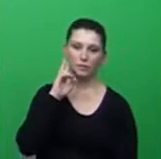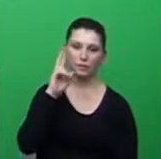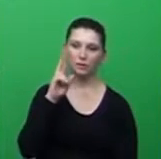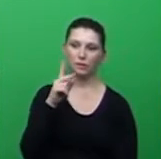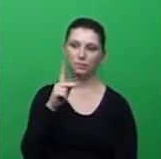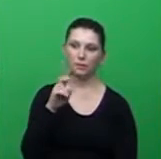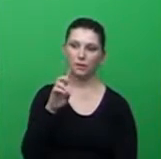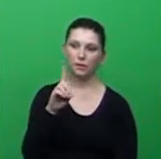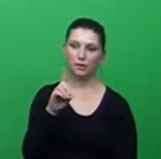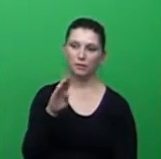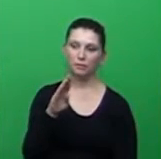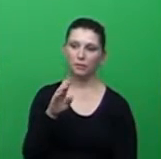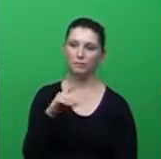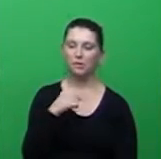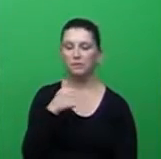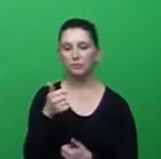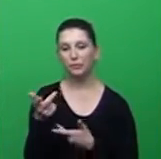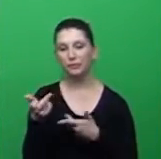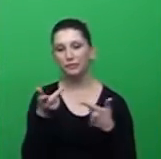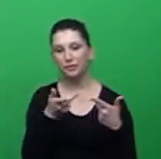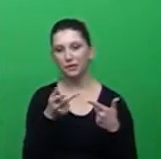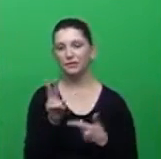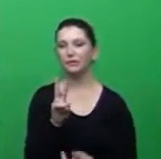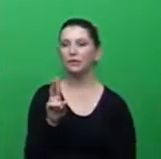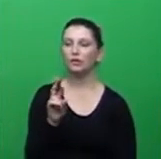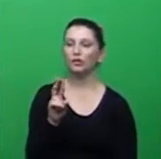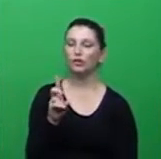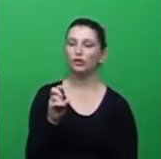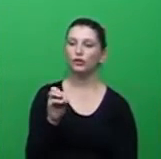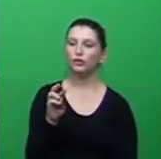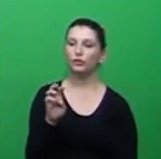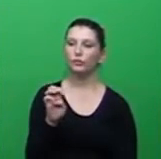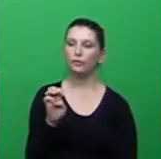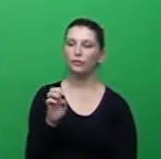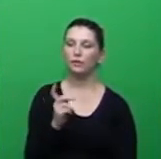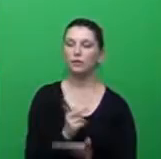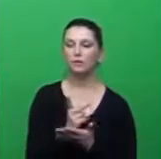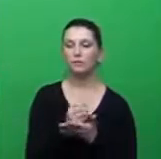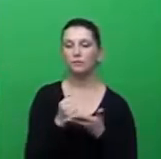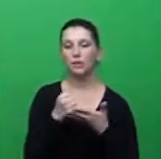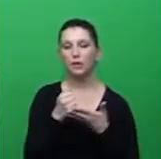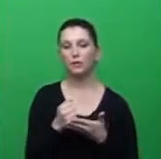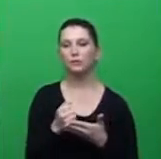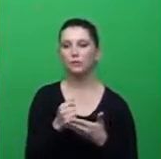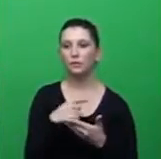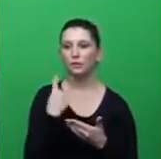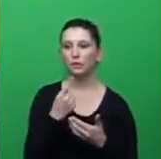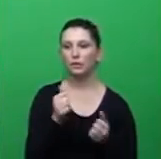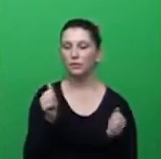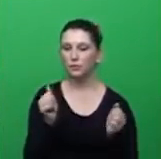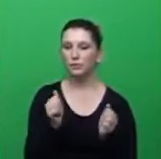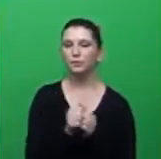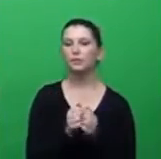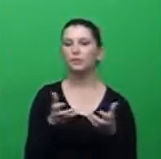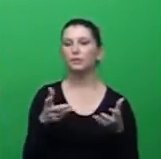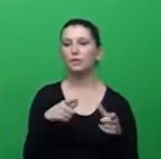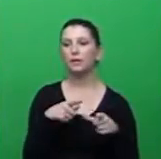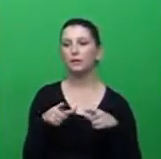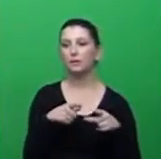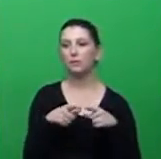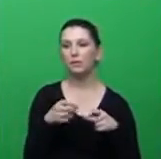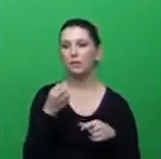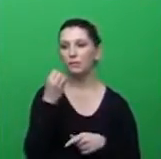desejo boas-vindas ao vereador, seja bem-vindo, né? Sempre contribui com o debate e vamos aí travar grandes debates nessa